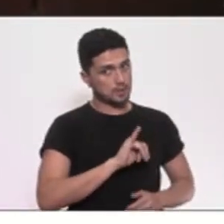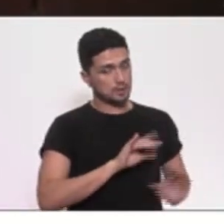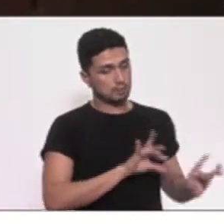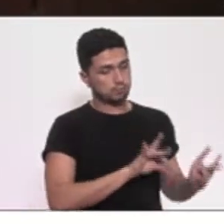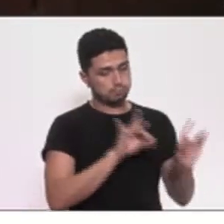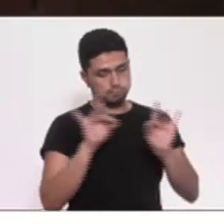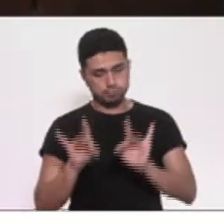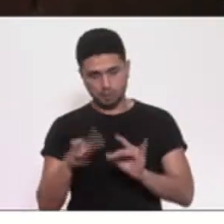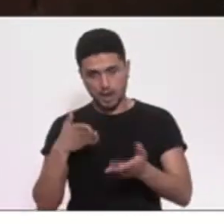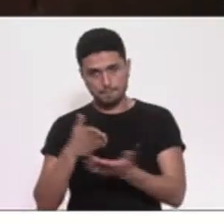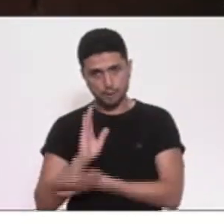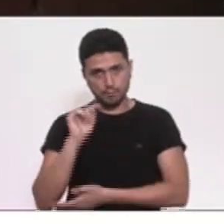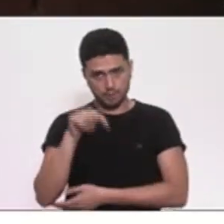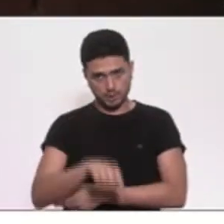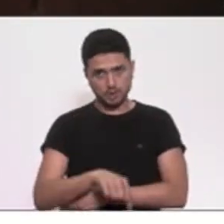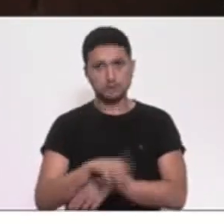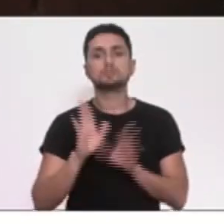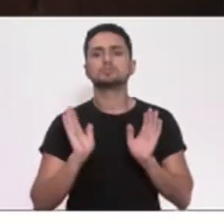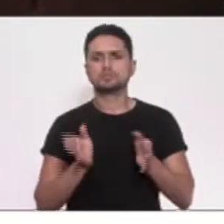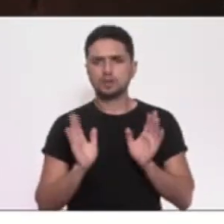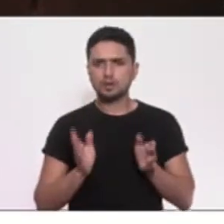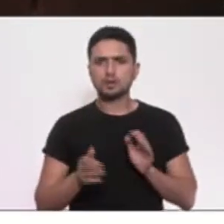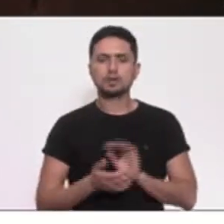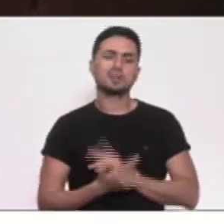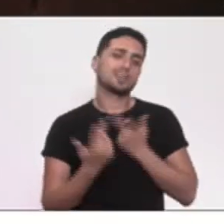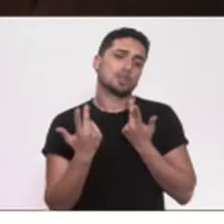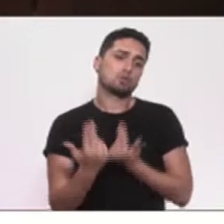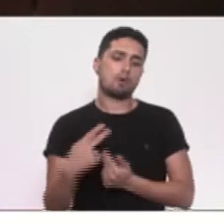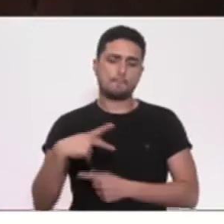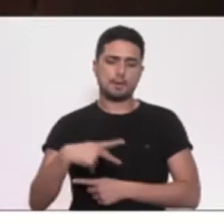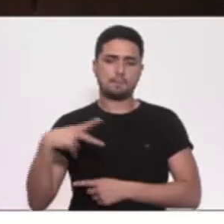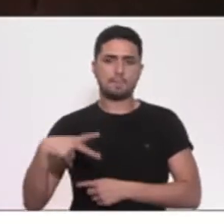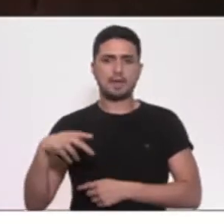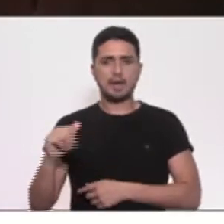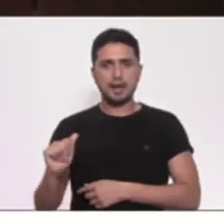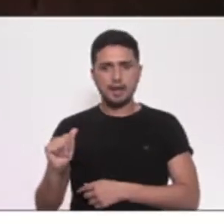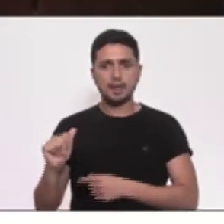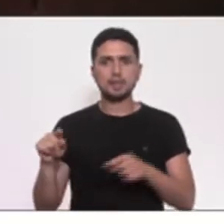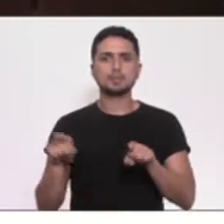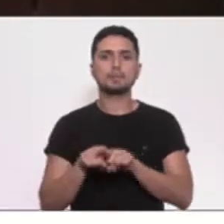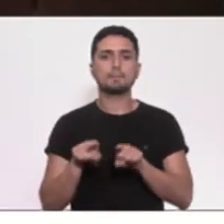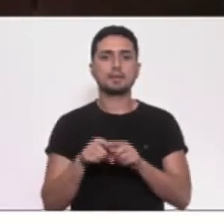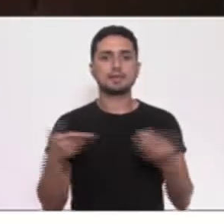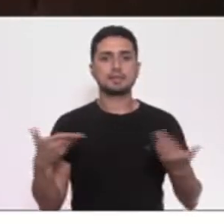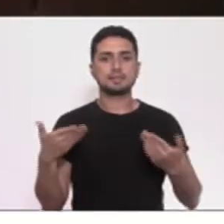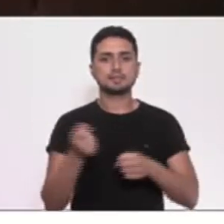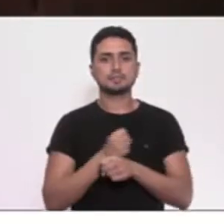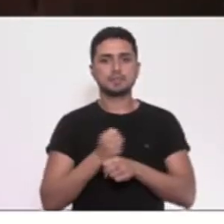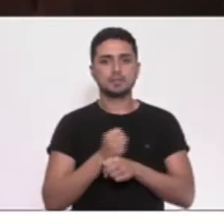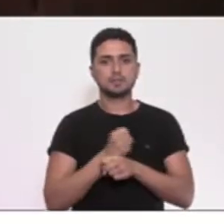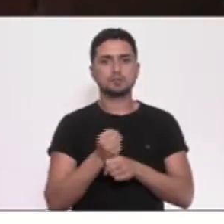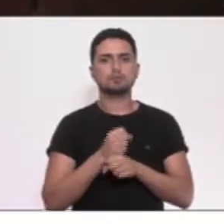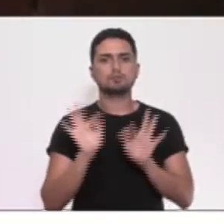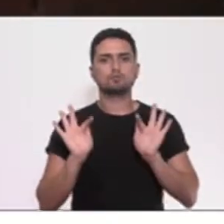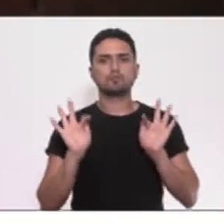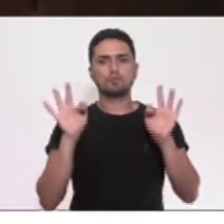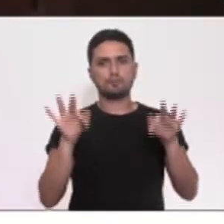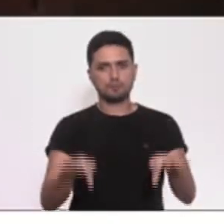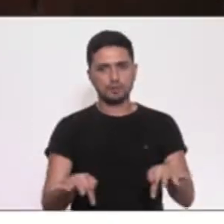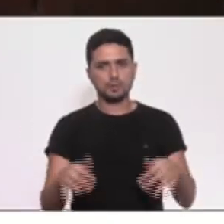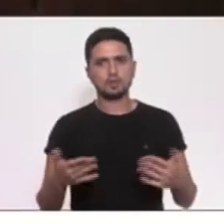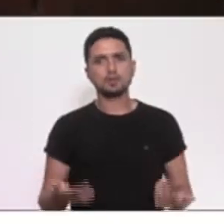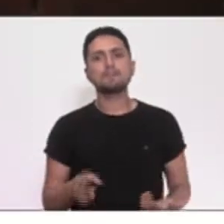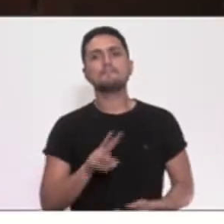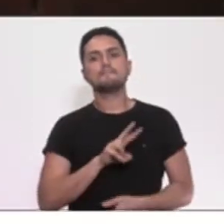Diretrizes Orçamentárias. Faremos igual em relação ao PPA e finalizaremos este ano com a LOA, a